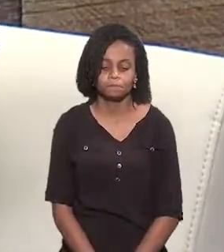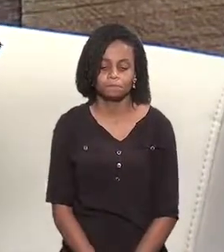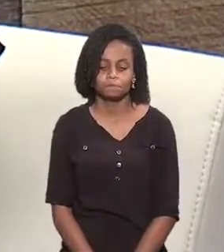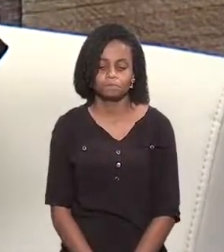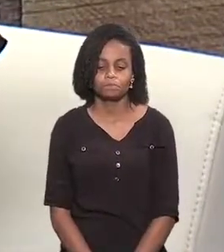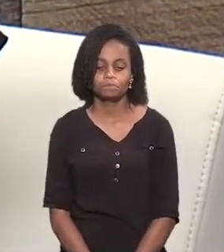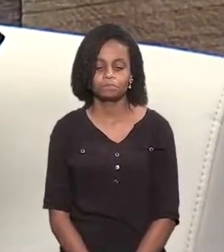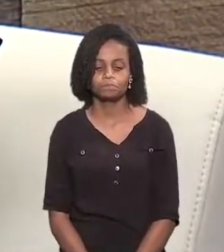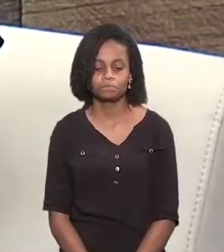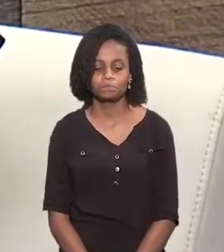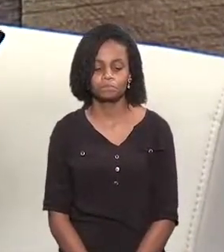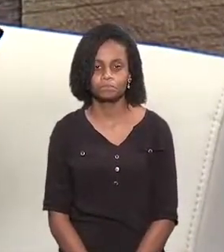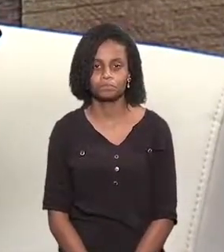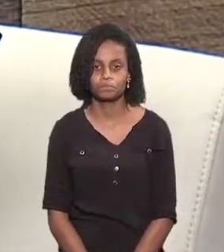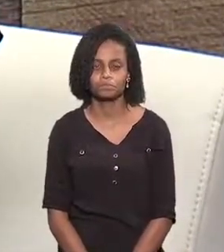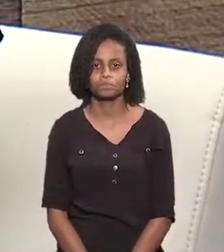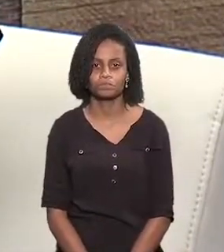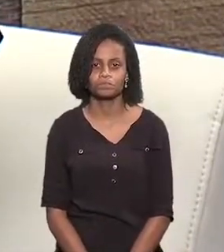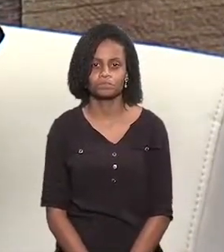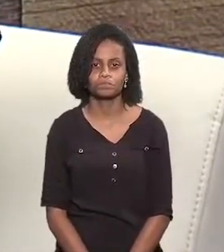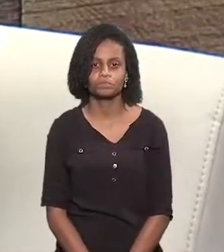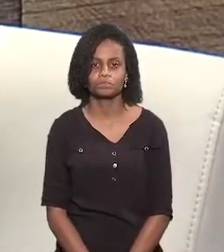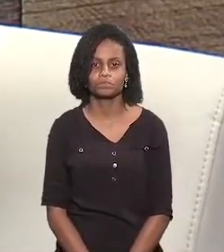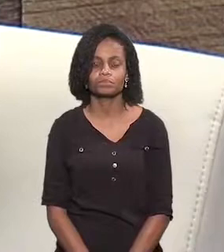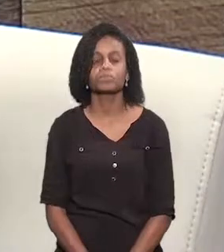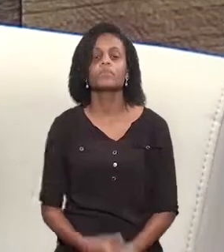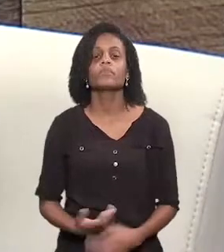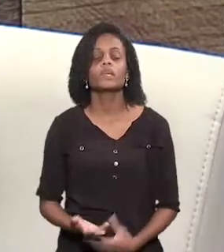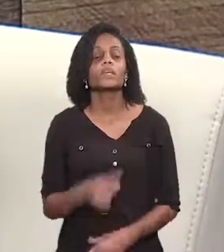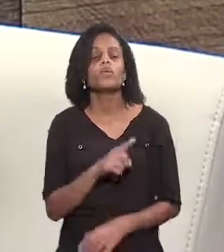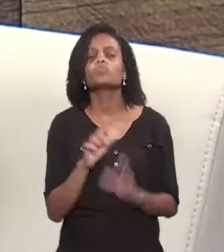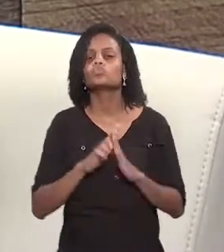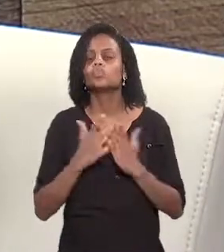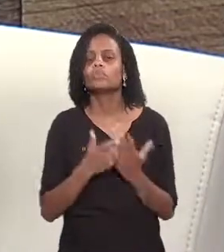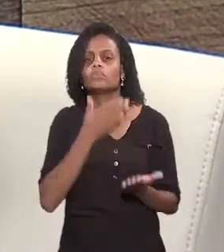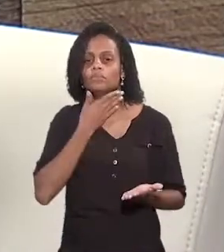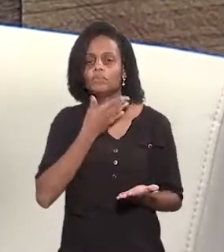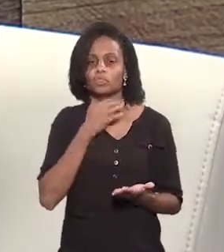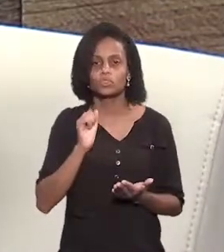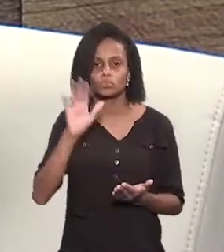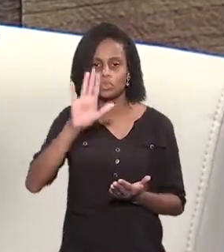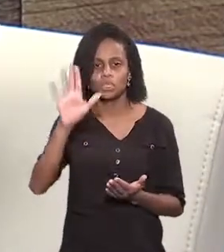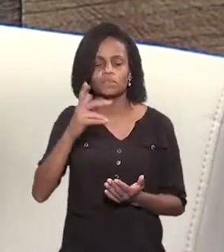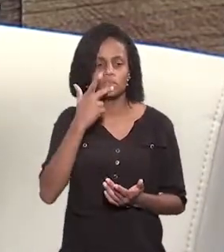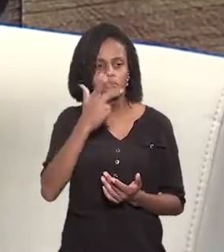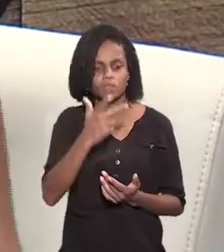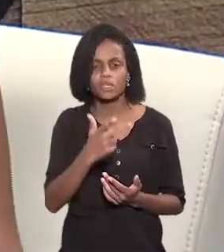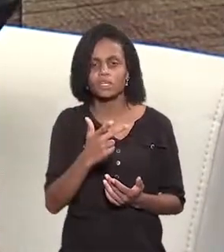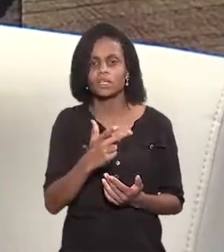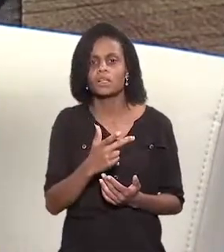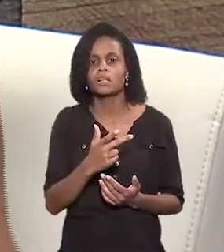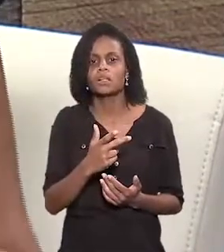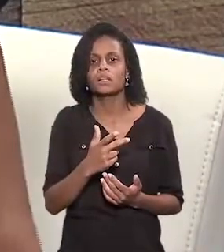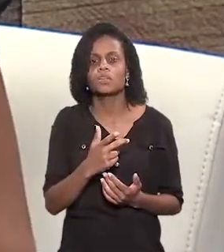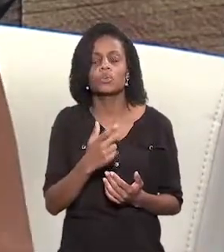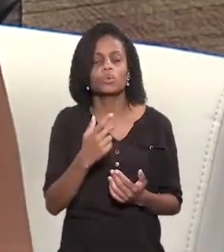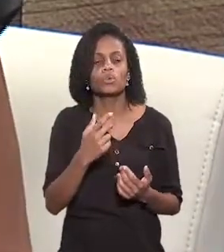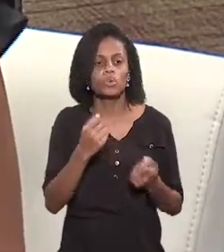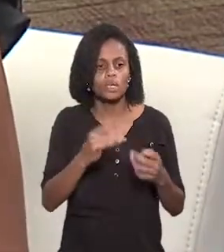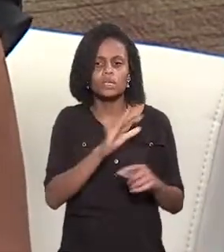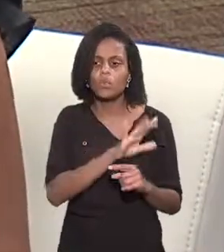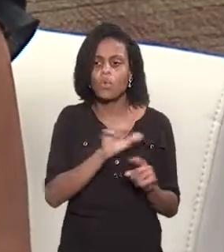Nesse momento. René, e acabou que o Voz das Comunidades, como você falou agora, com as ações já chega a